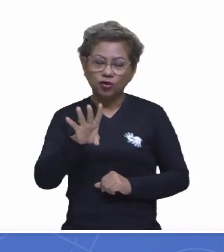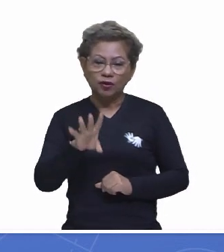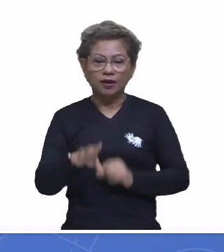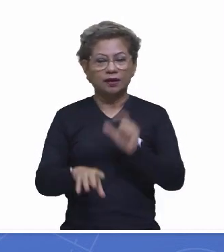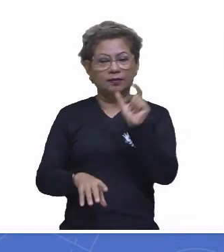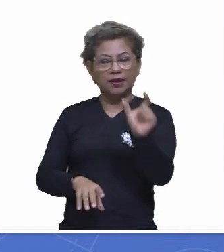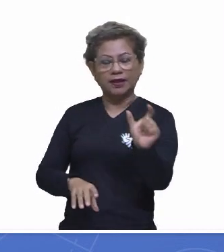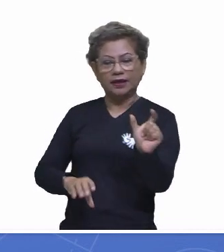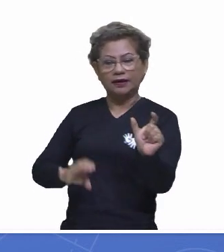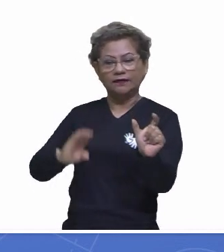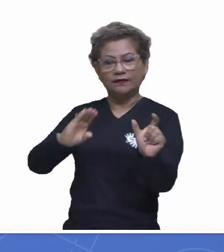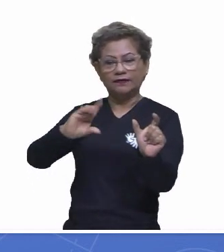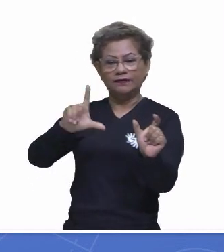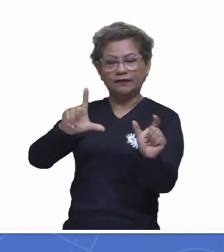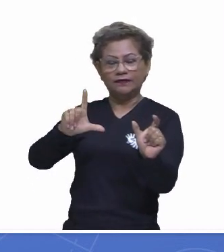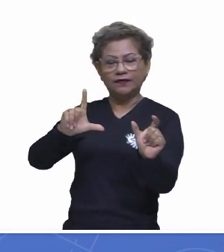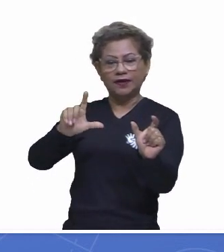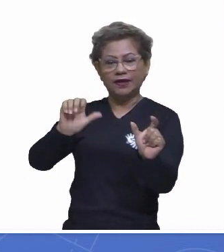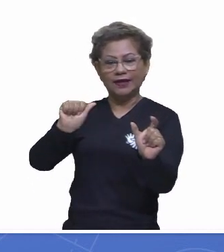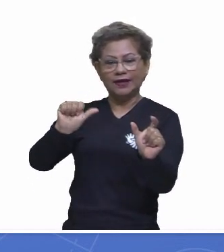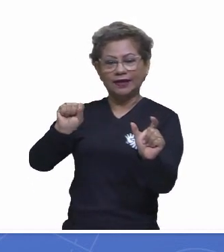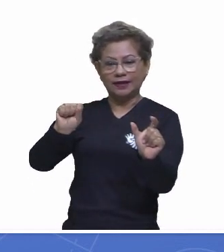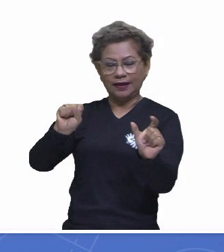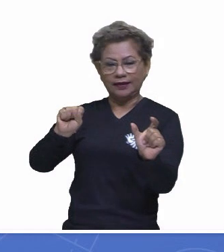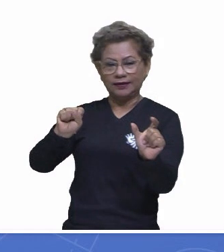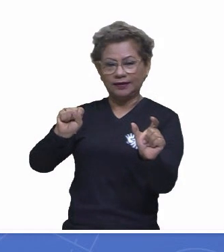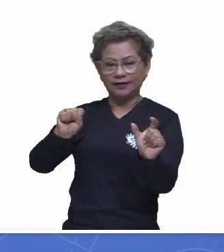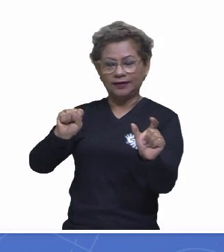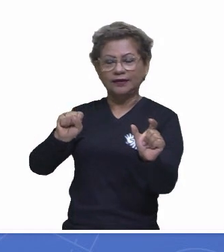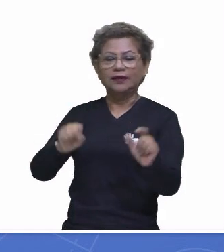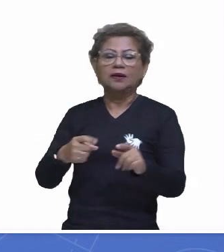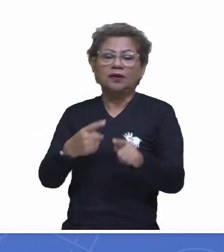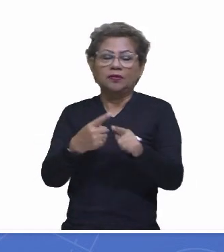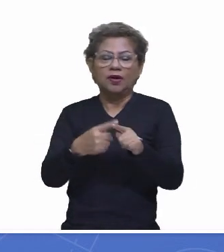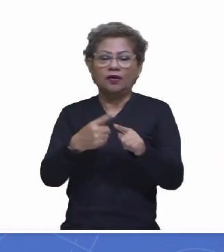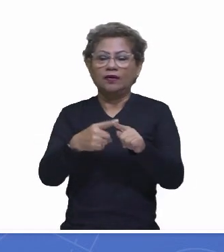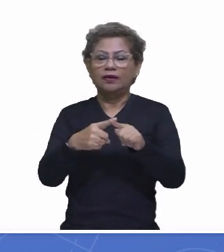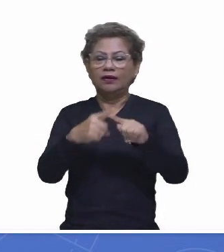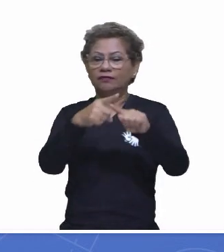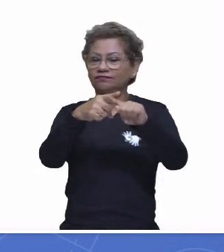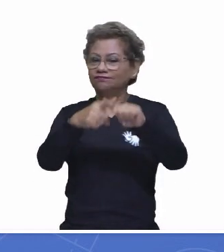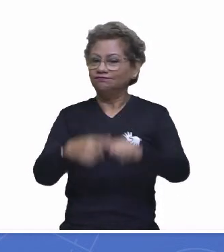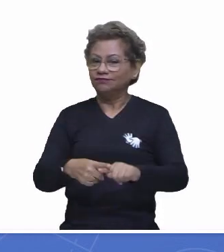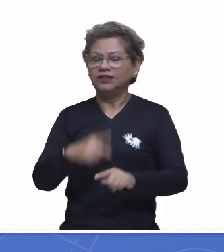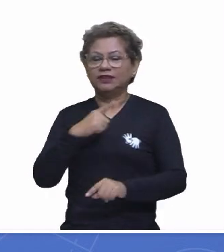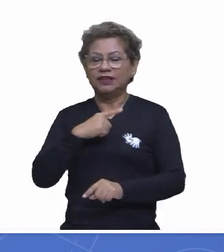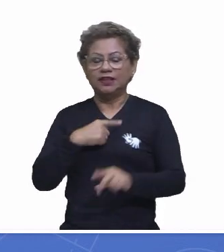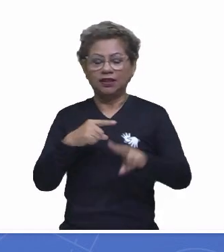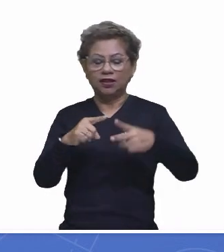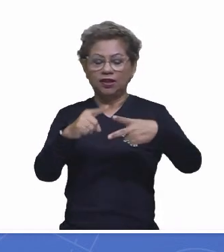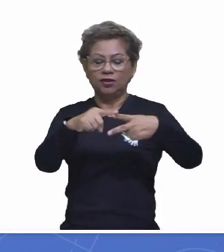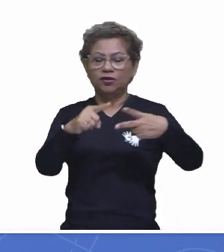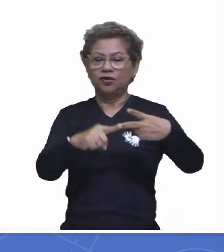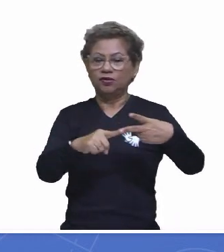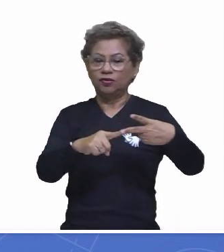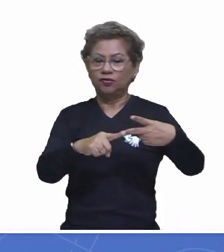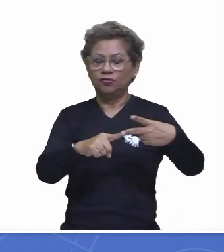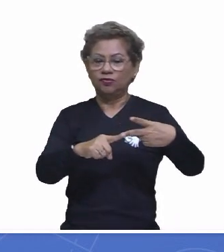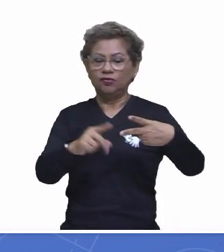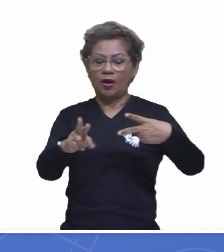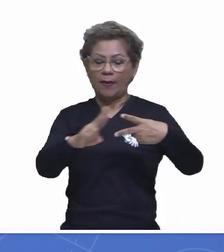exemplo, nessa questão aqui deveria ser cancelada, porque aí eu teria duas respostas corretas, tá